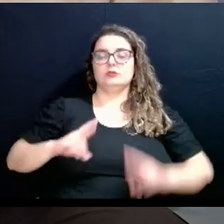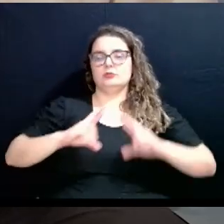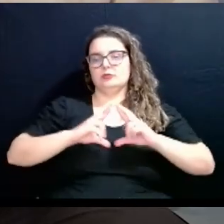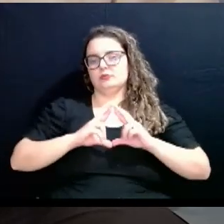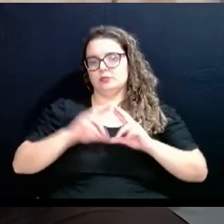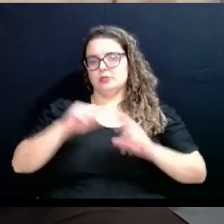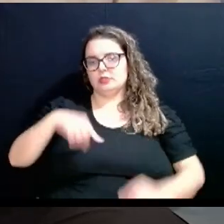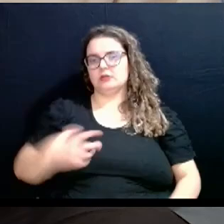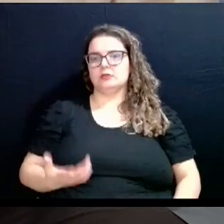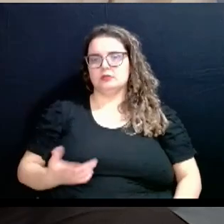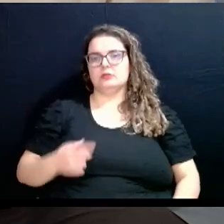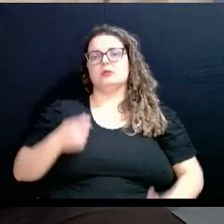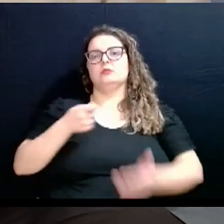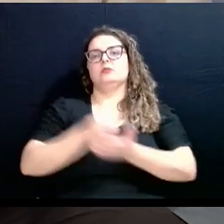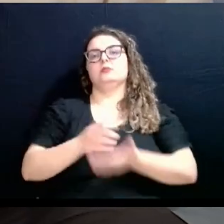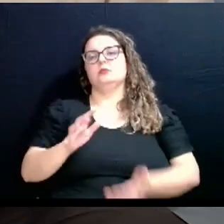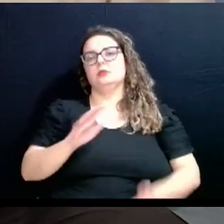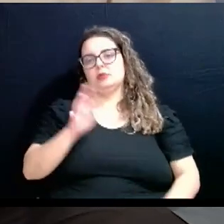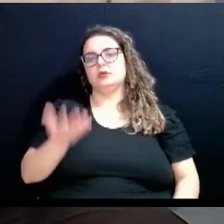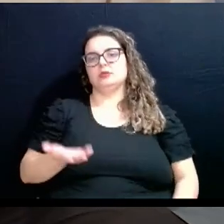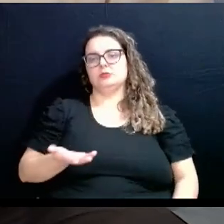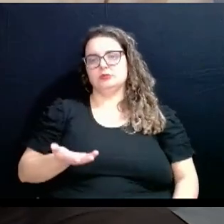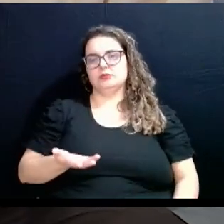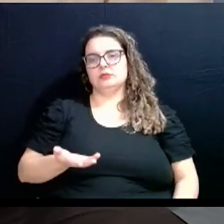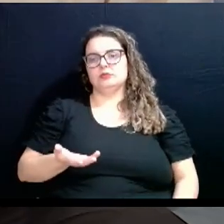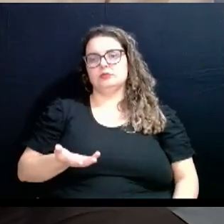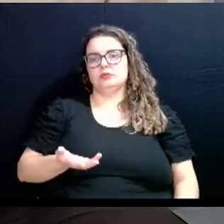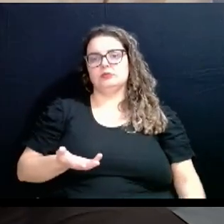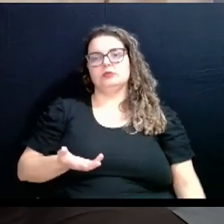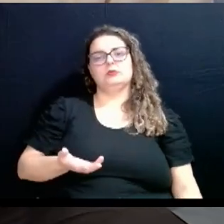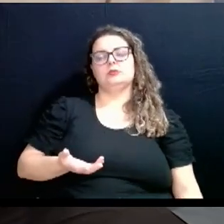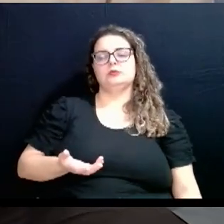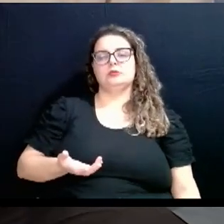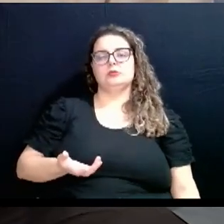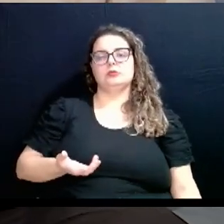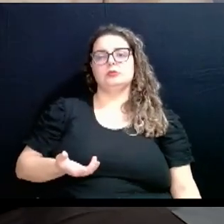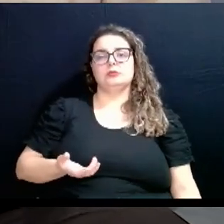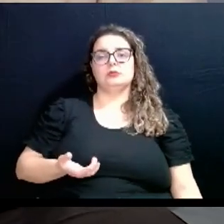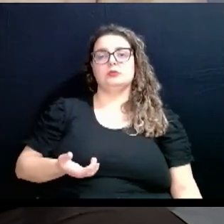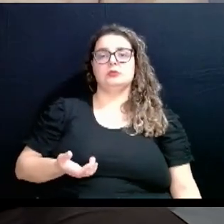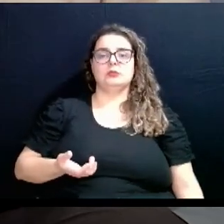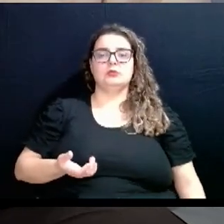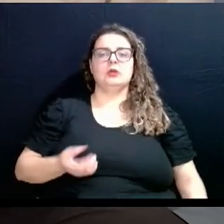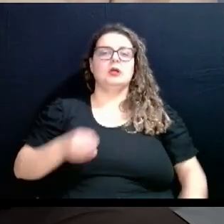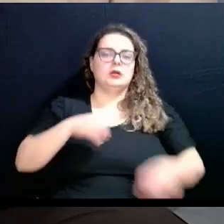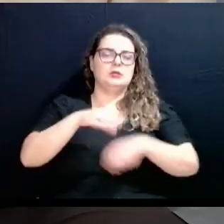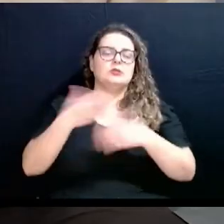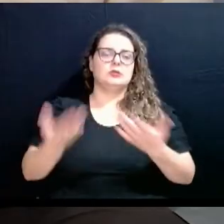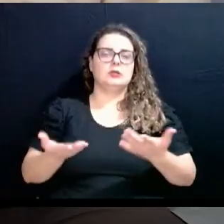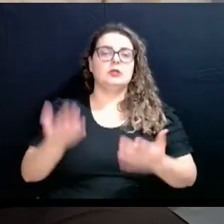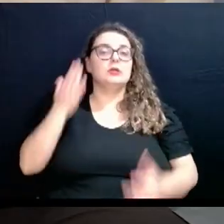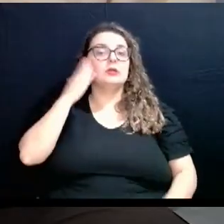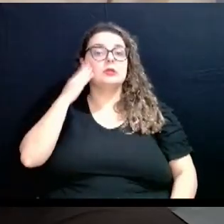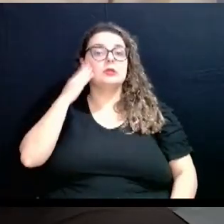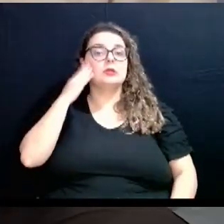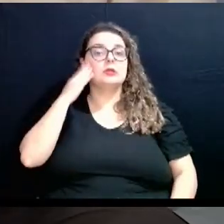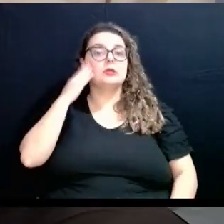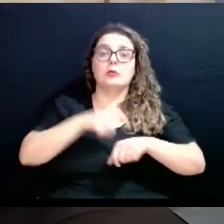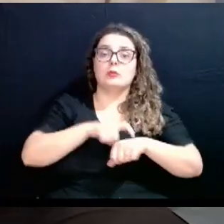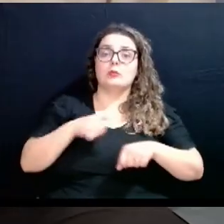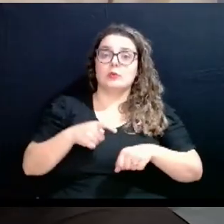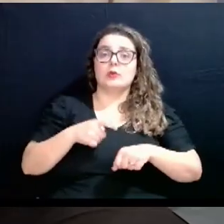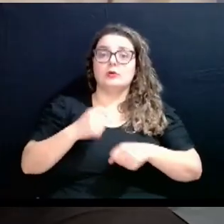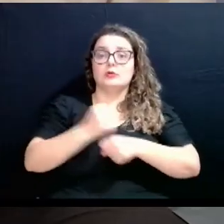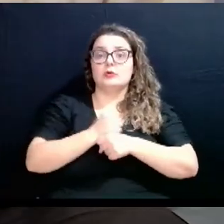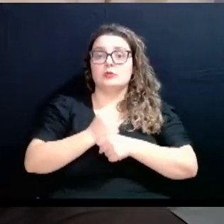aqui e aí eu tive que pagar mais caro por causa disso. A dica é essa, entender em que período do ano